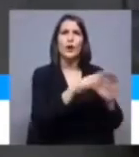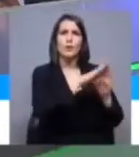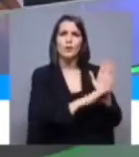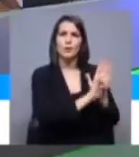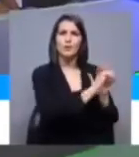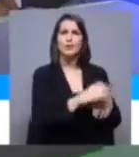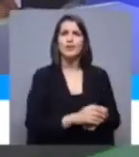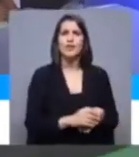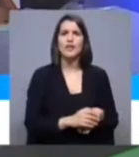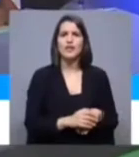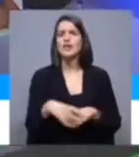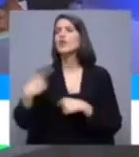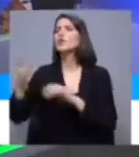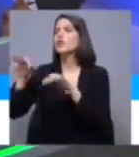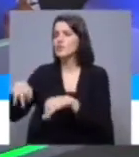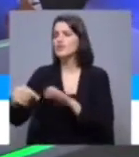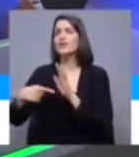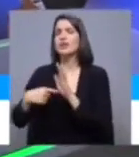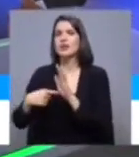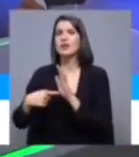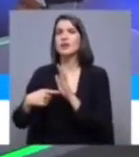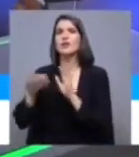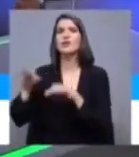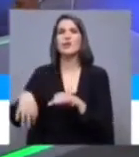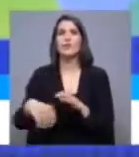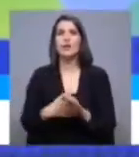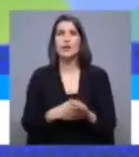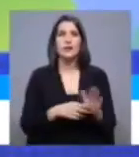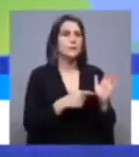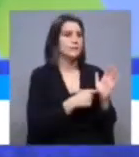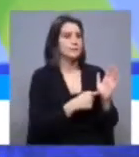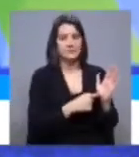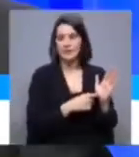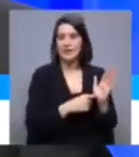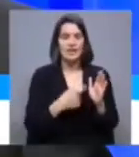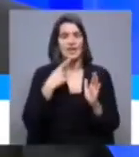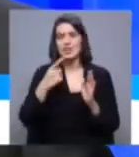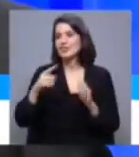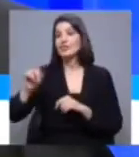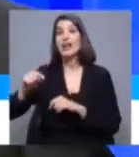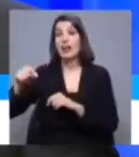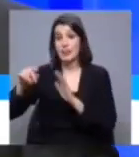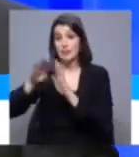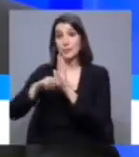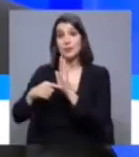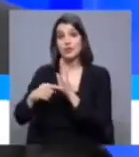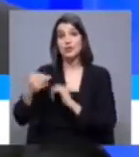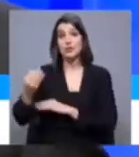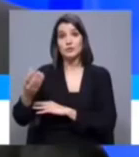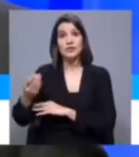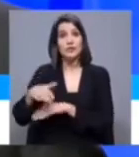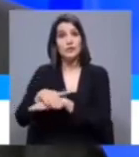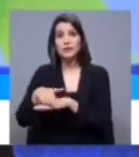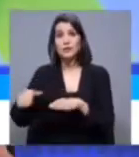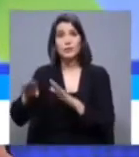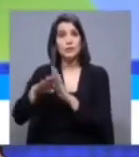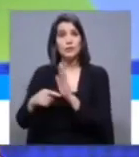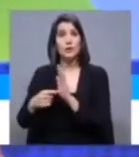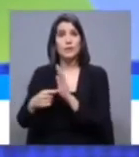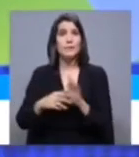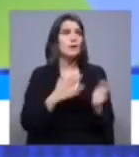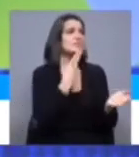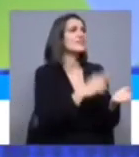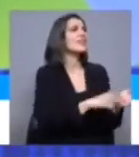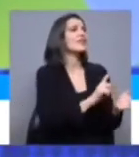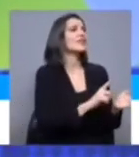E no fim? Não é o fim. Quando o rendimento ninguém é fica igual, bem, ninguém ficaria nessa proposta de 2019 que já não consta no nosso mas programa. É verdade ou não? Então, eu